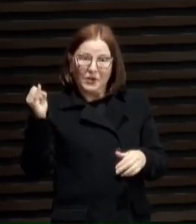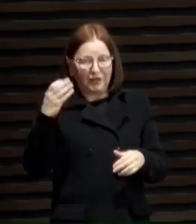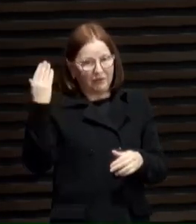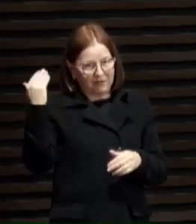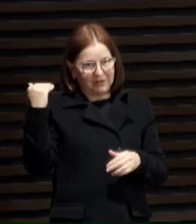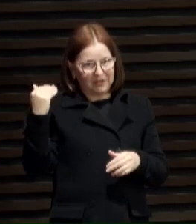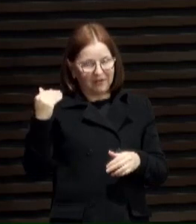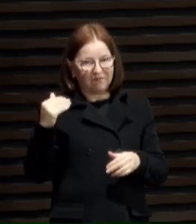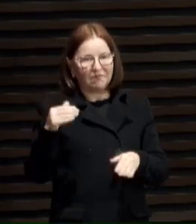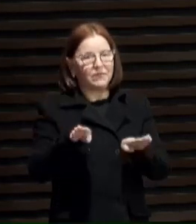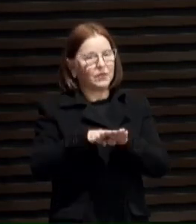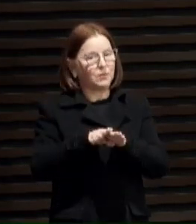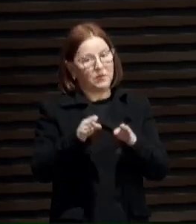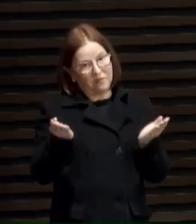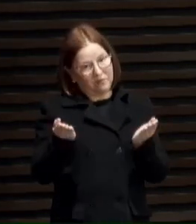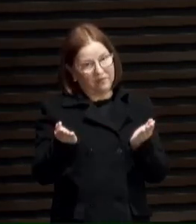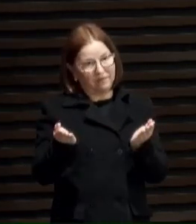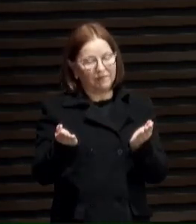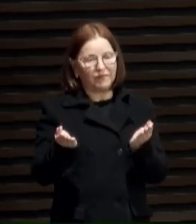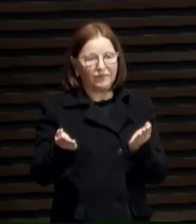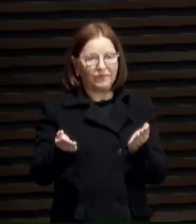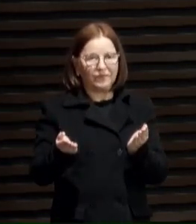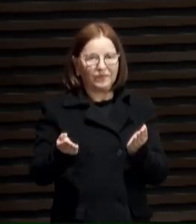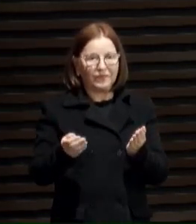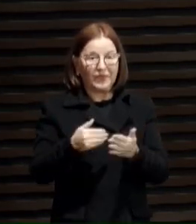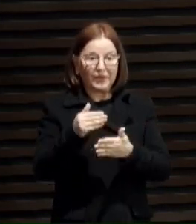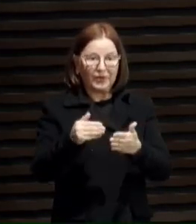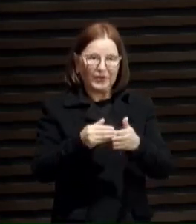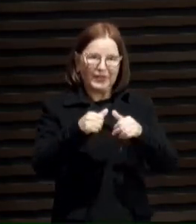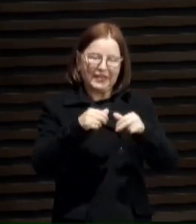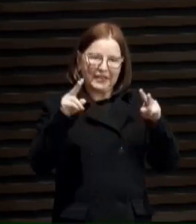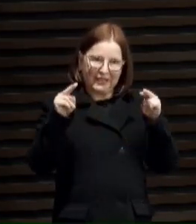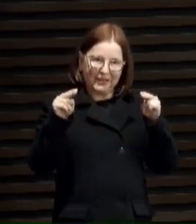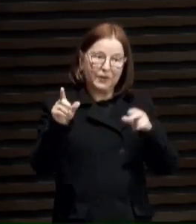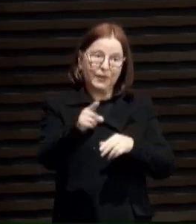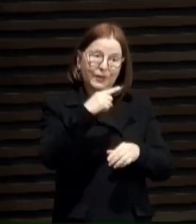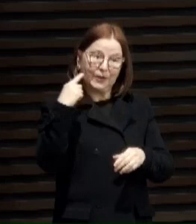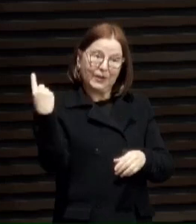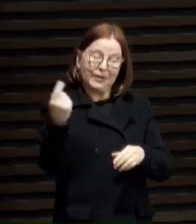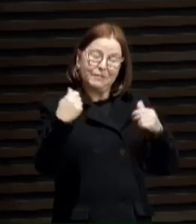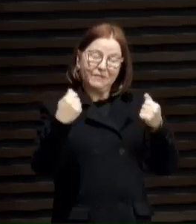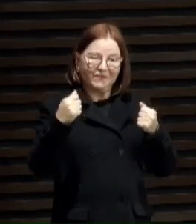época como são importantes hoje. Todos esses temas nós precisamos entender.